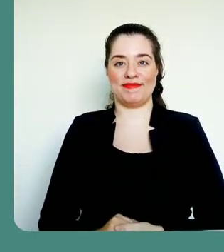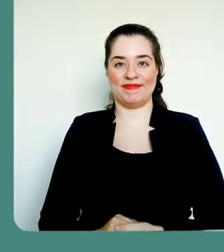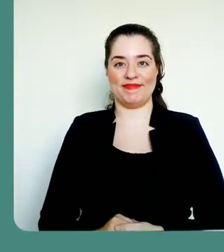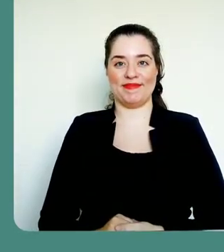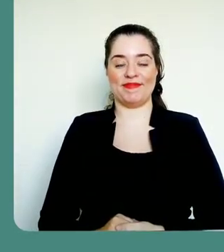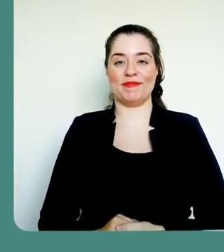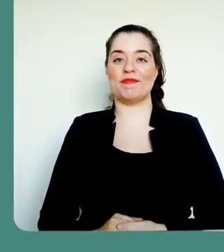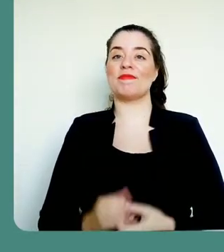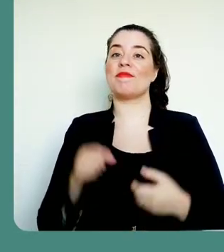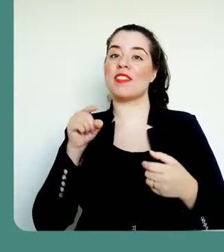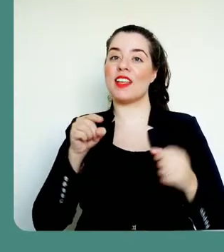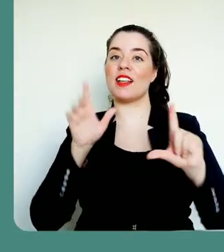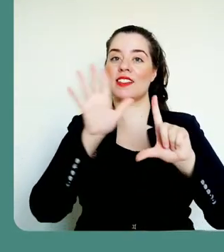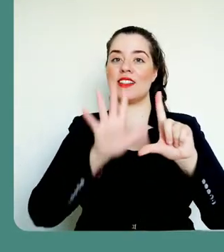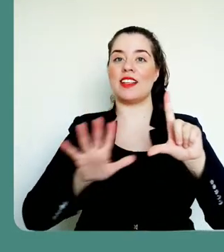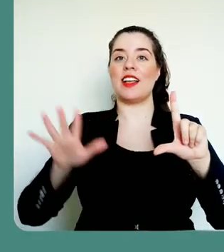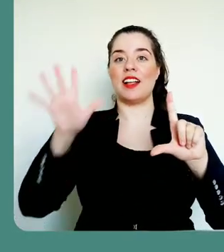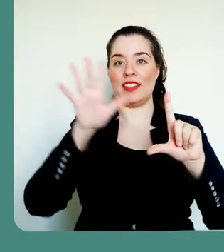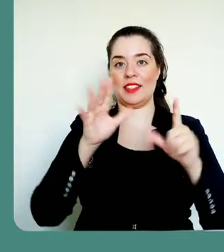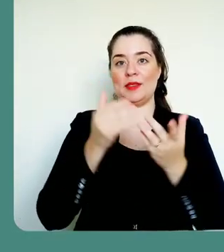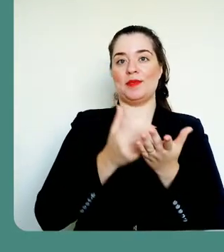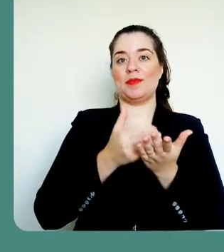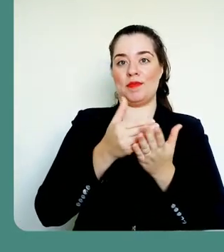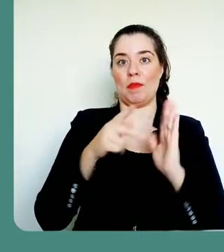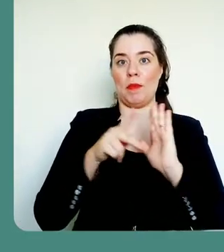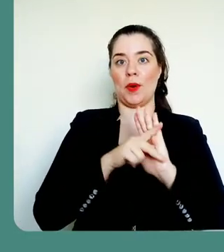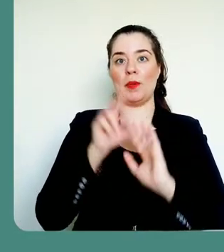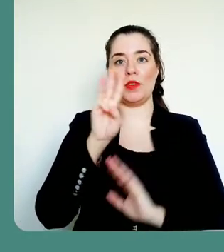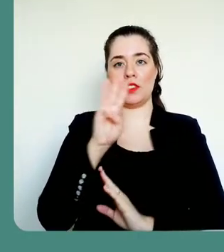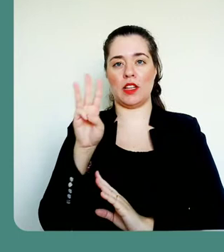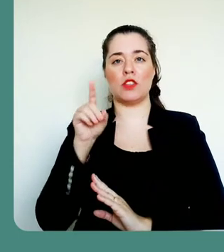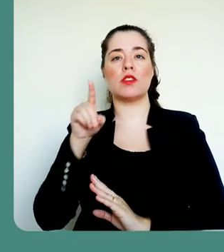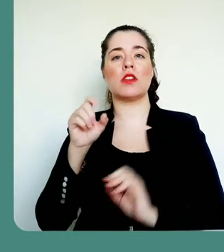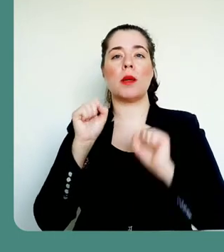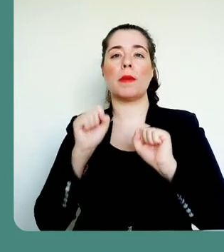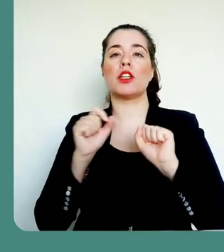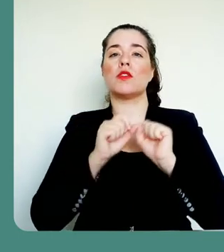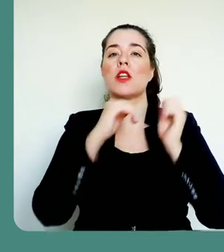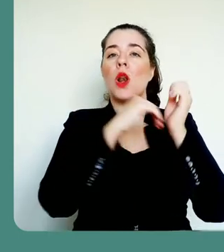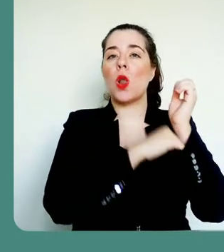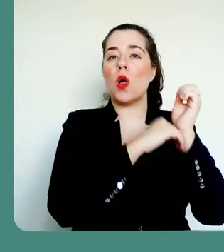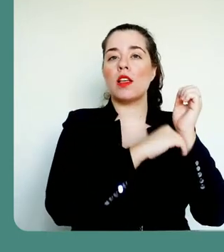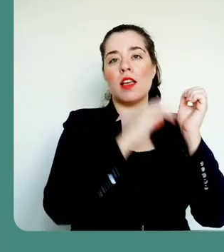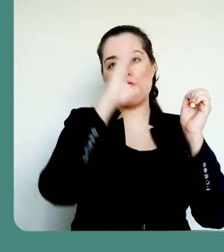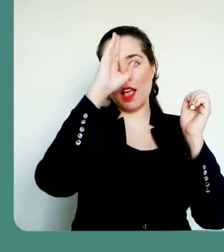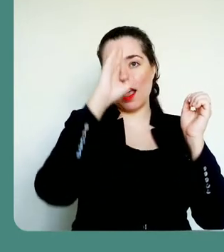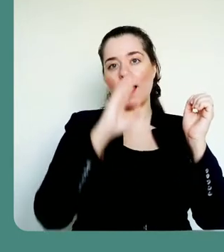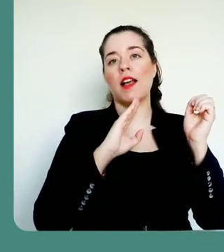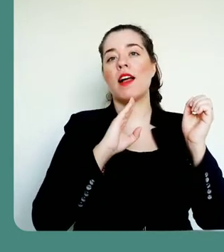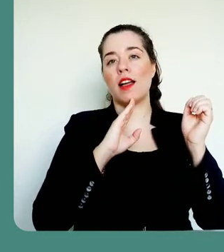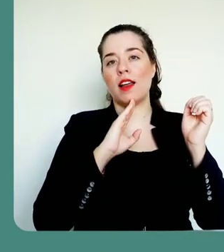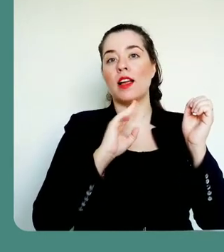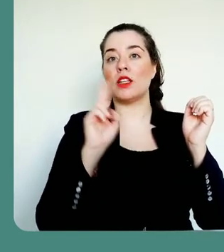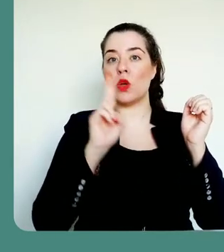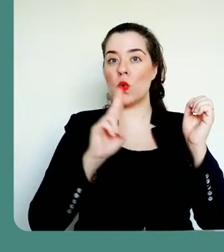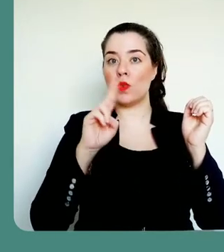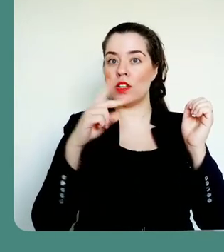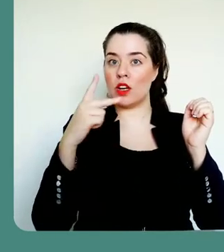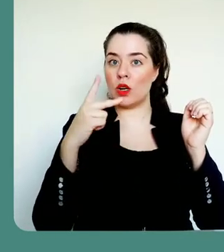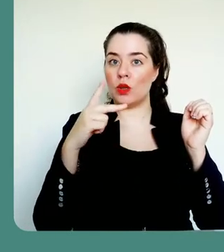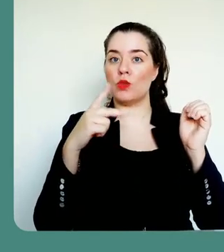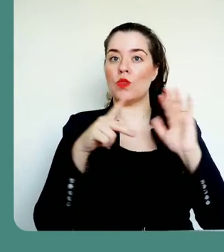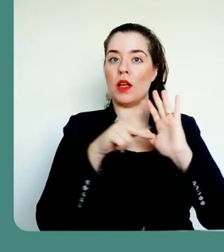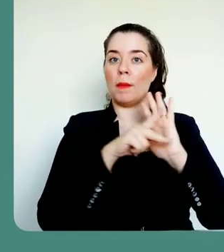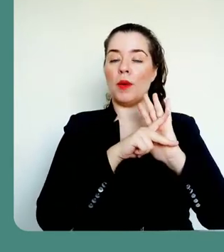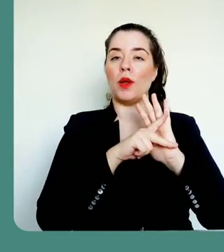slido.do. Esta é a tela inicial do Slido e você pode fazer o login numa conta gratuita a partir da